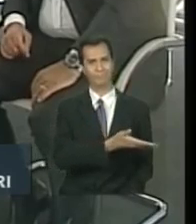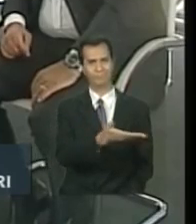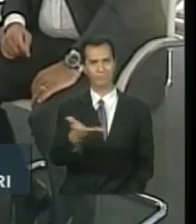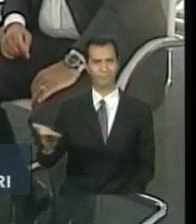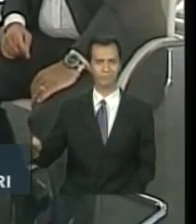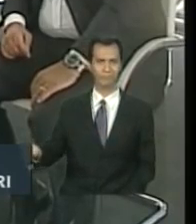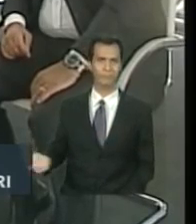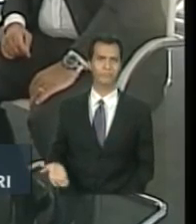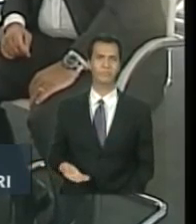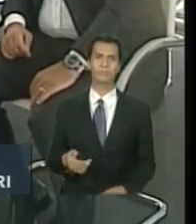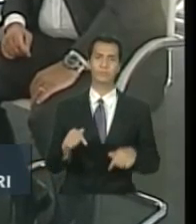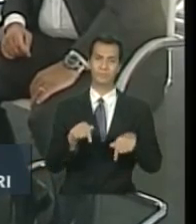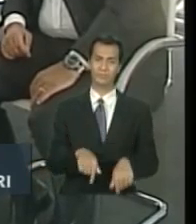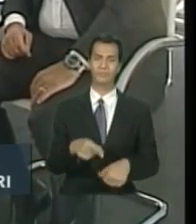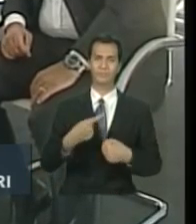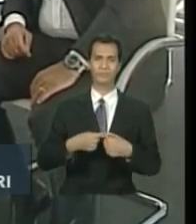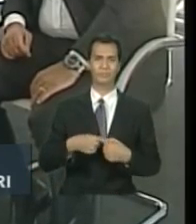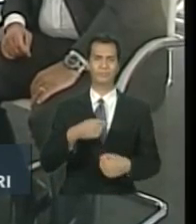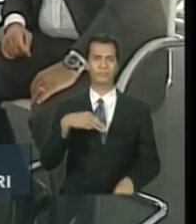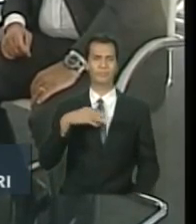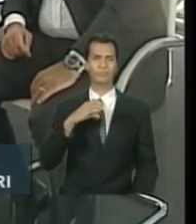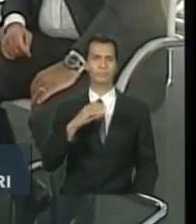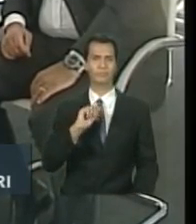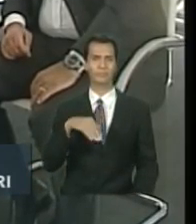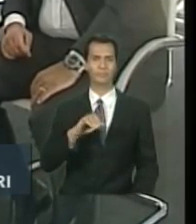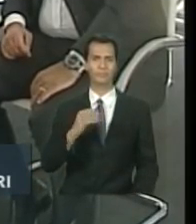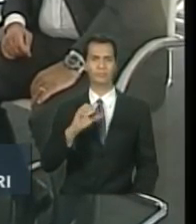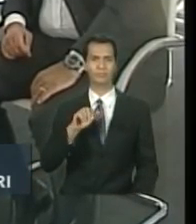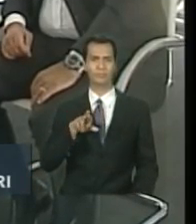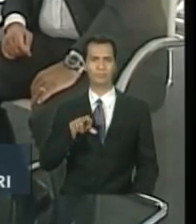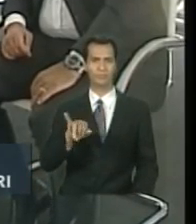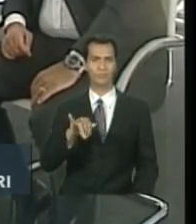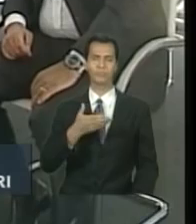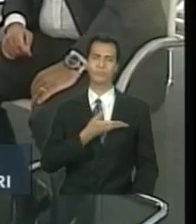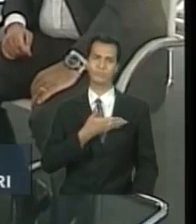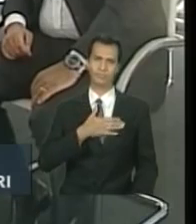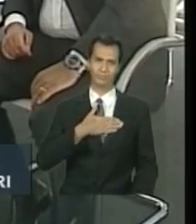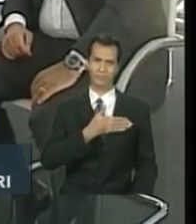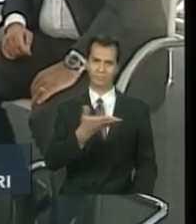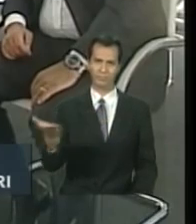companheiras e companheiros aqui de Camaçari, amigos e amigas,